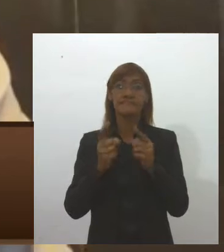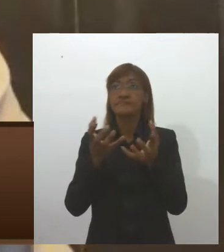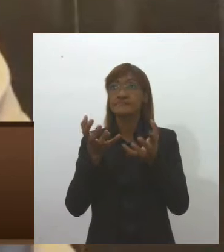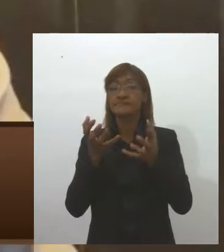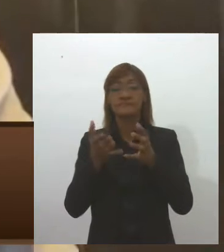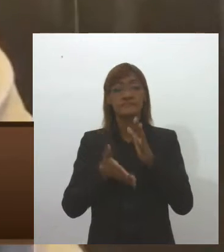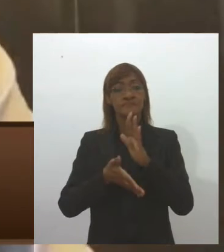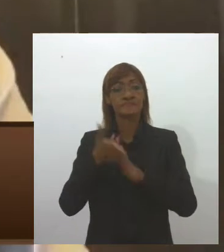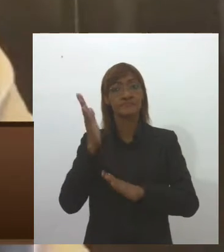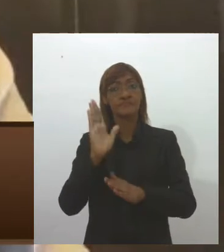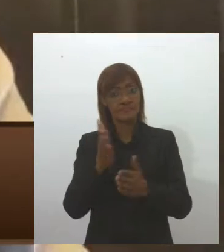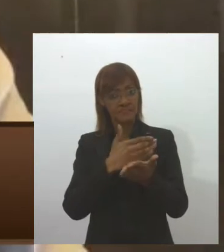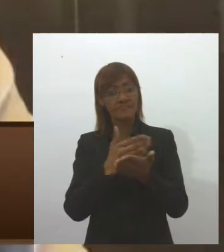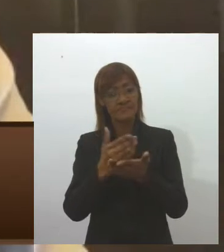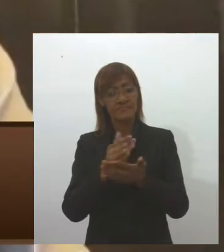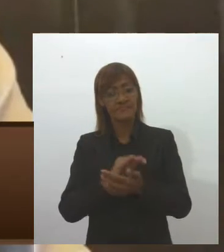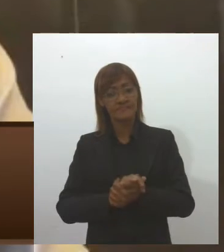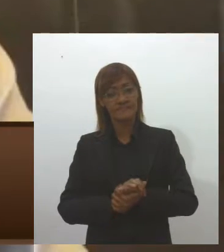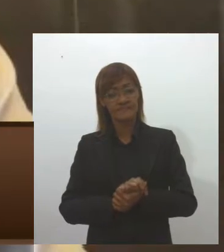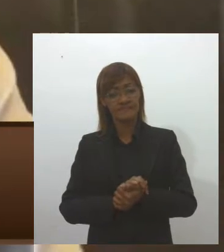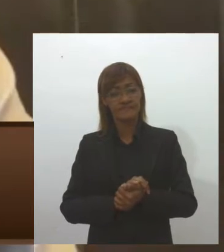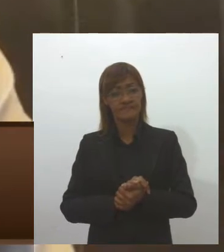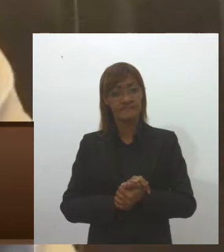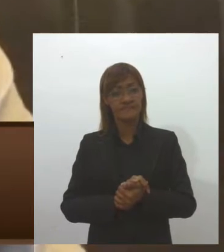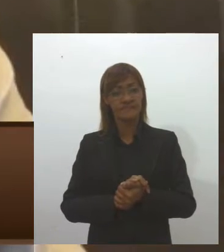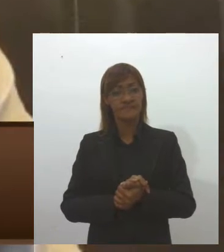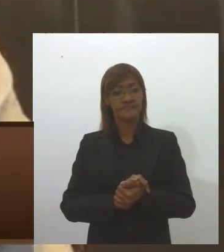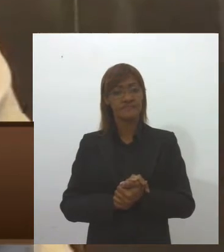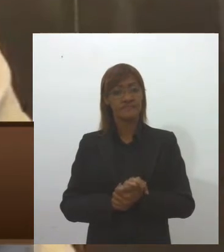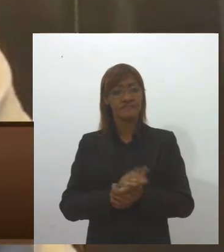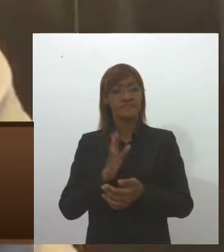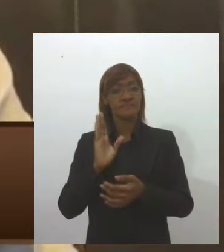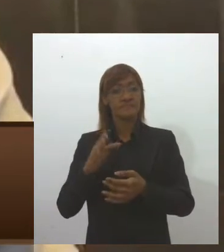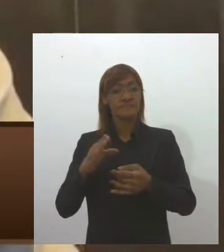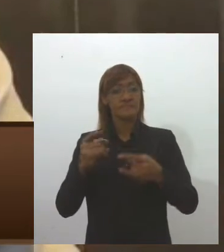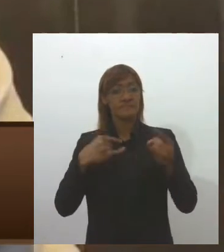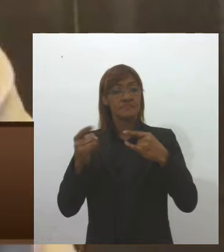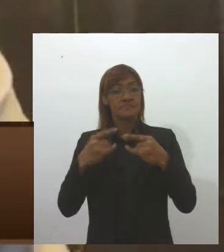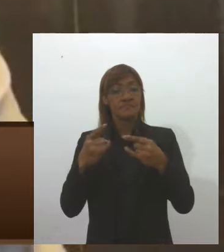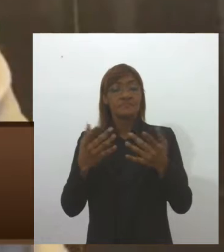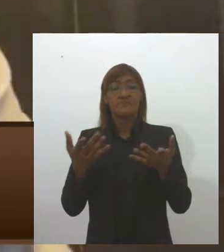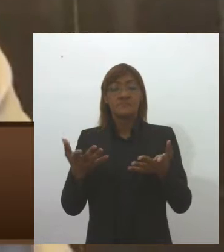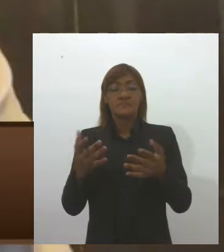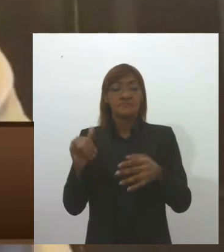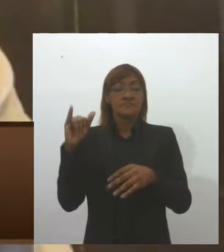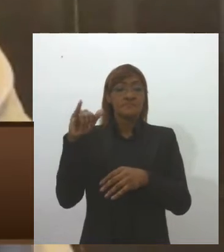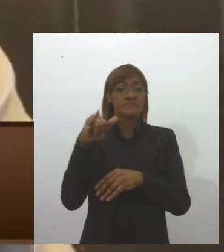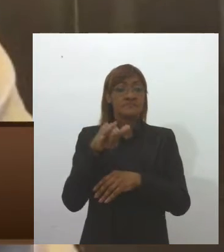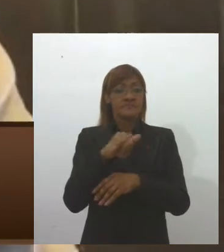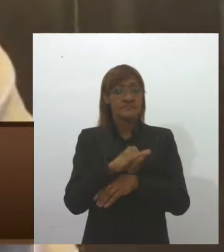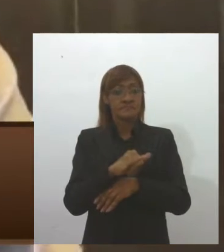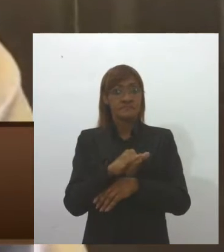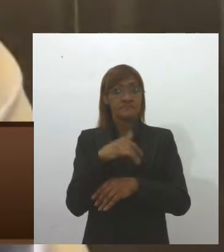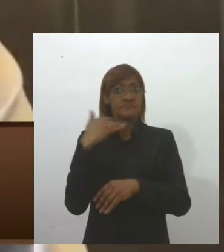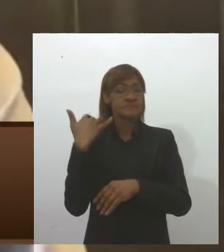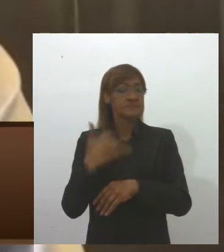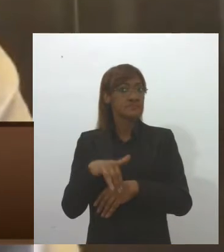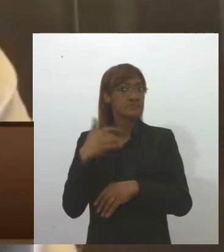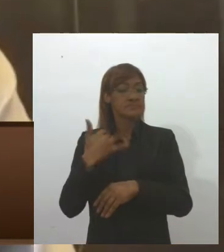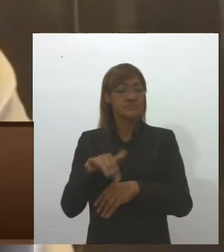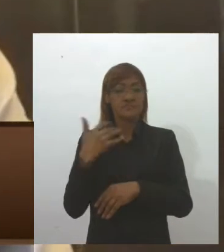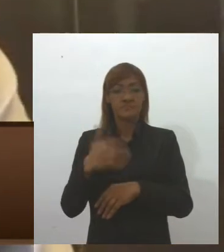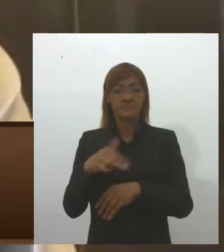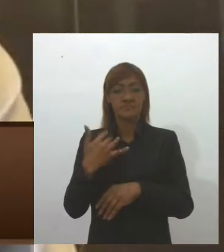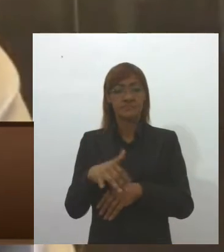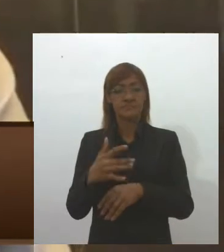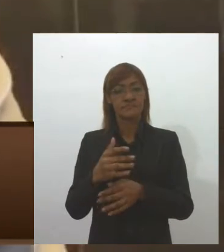estão viajando, né? Exemplo disso é as passagens aéreas aí, que estão caríssimas, né? Eles alegam